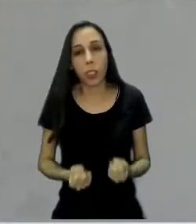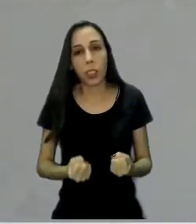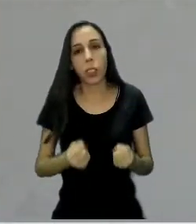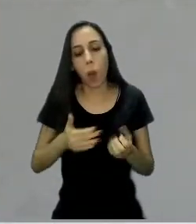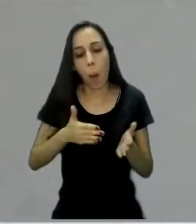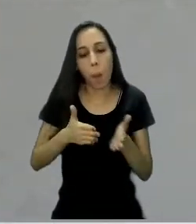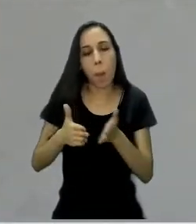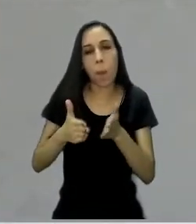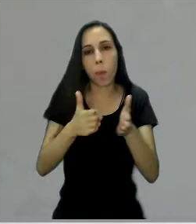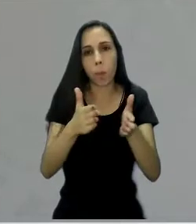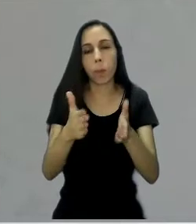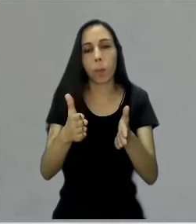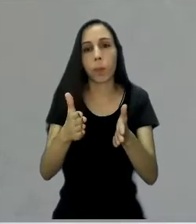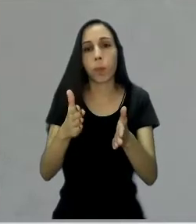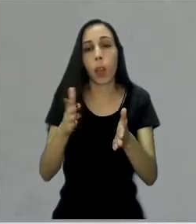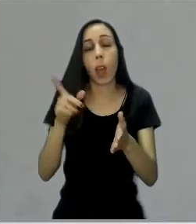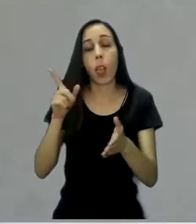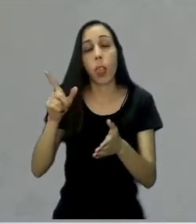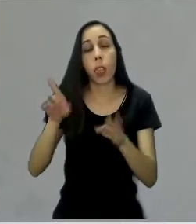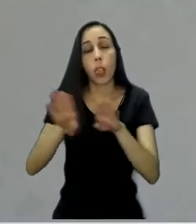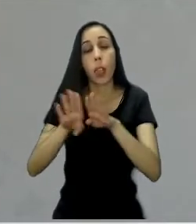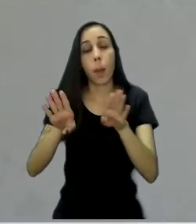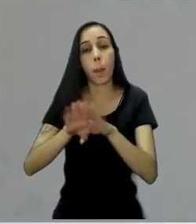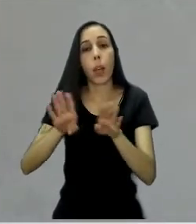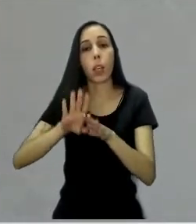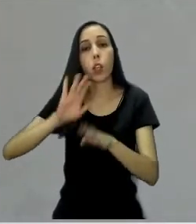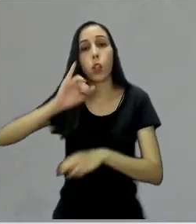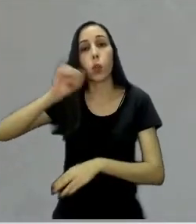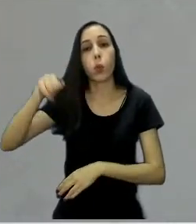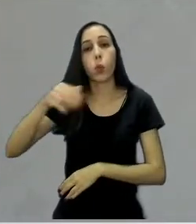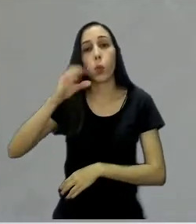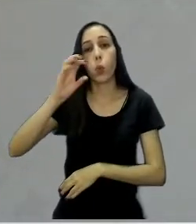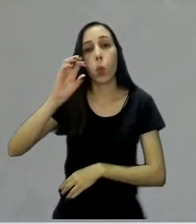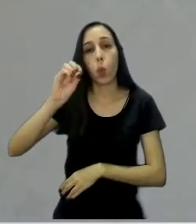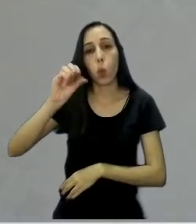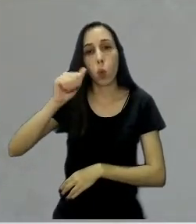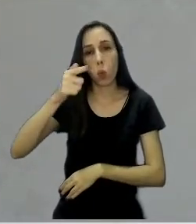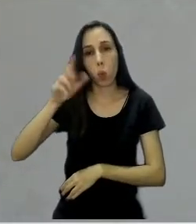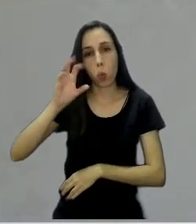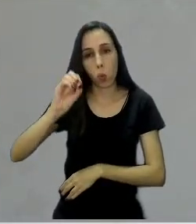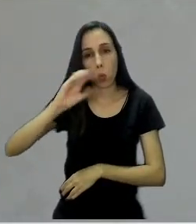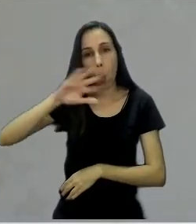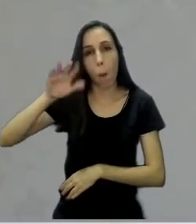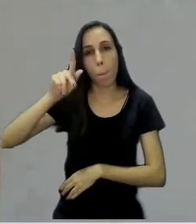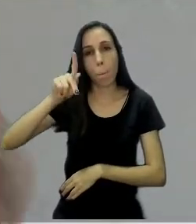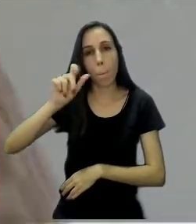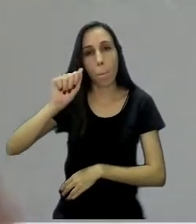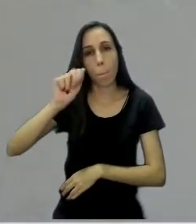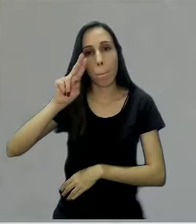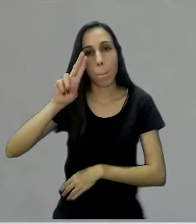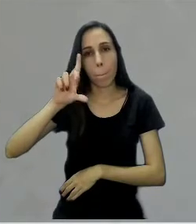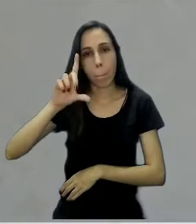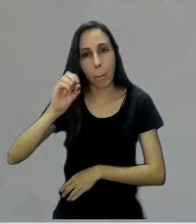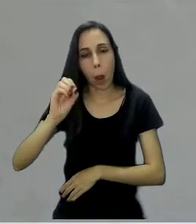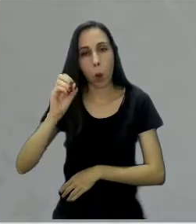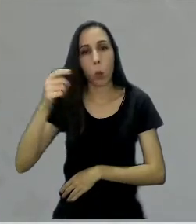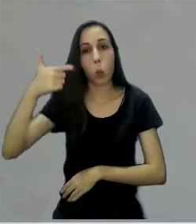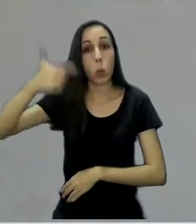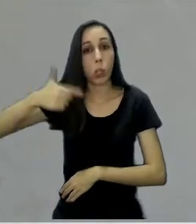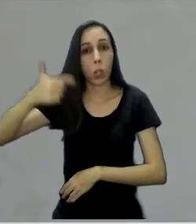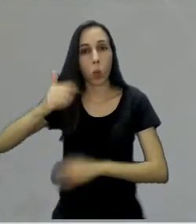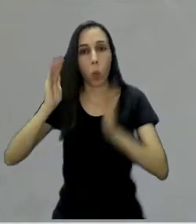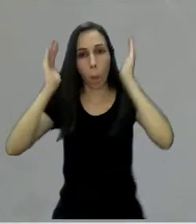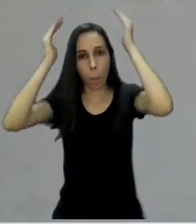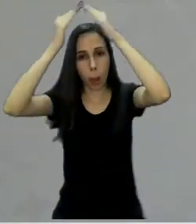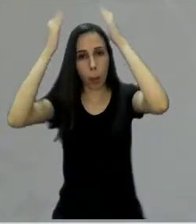o cansaço do caminho. São João Paulo II tinha uma frase que o acompanhou